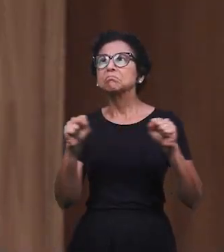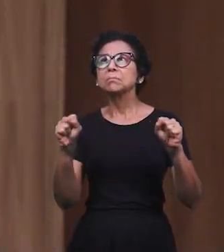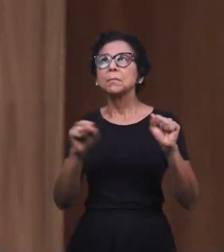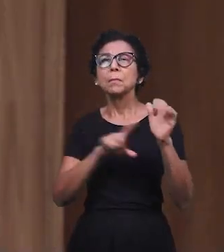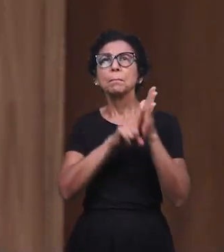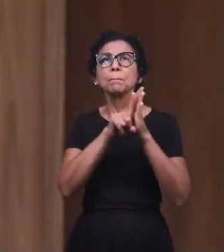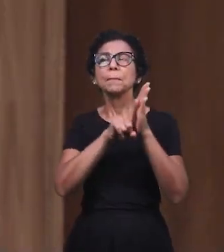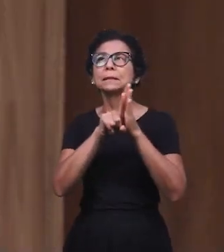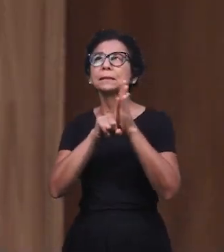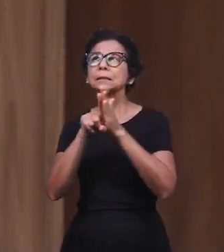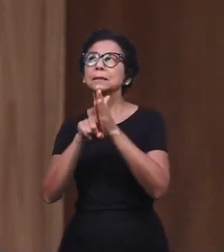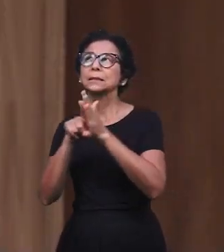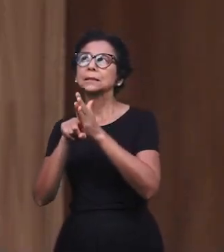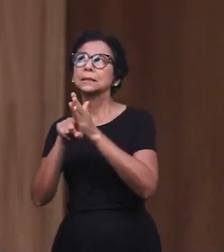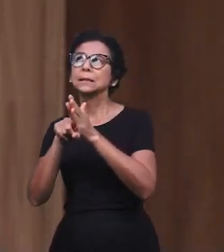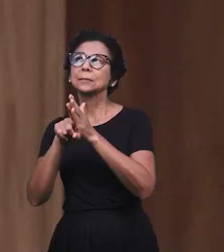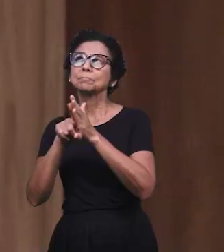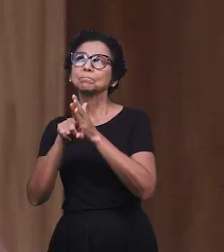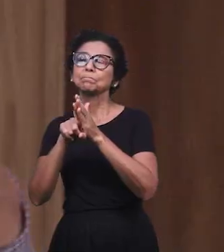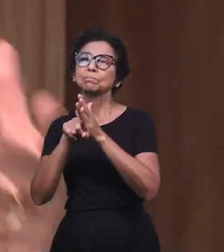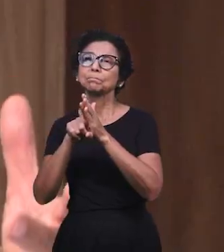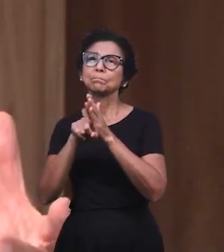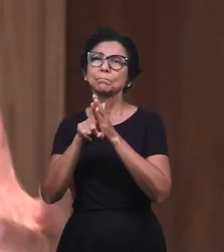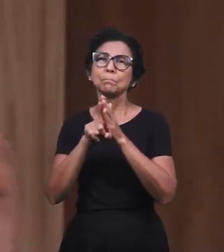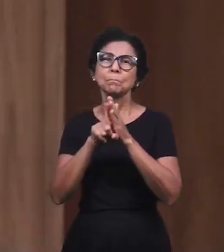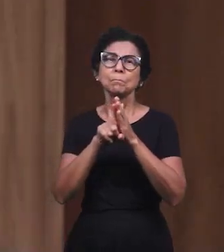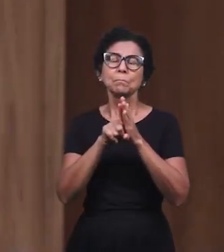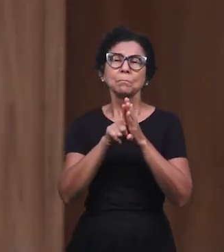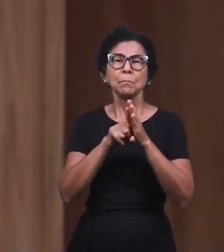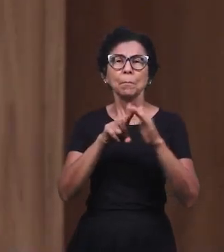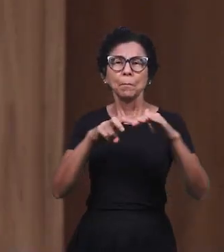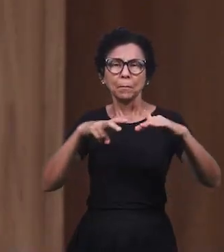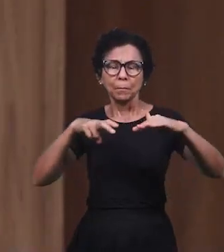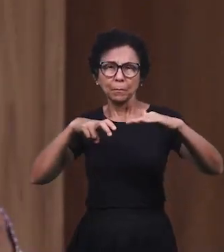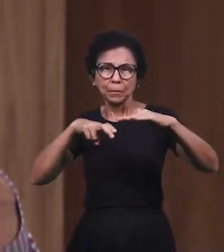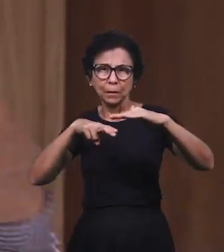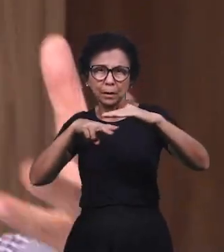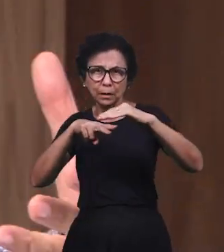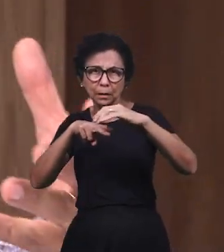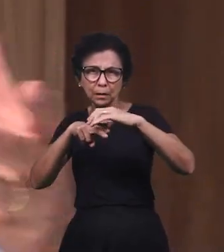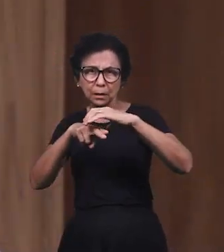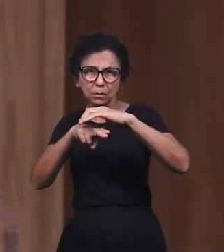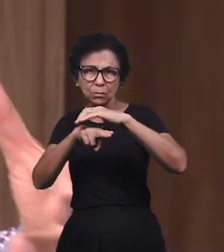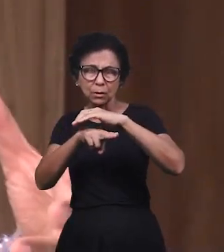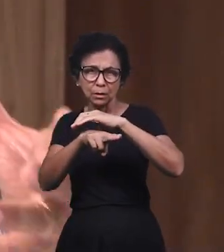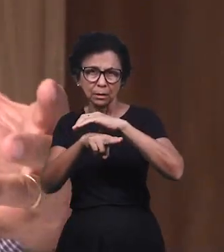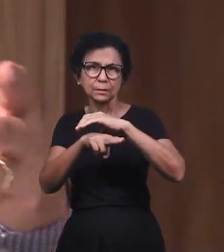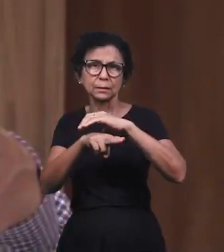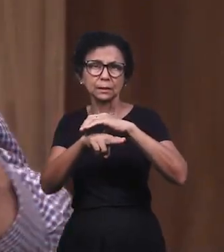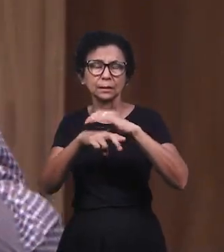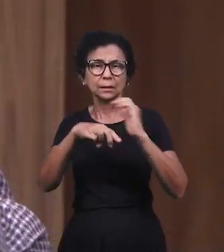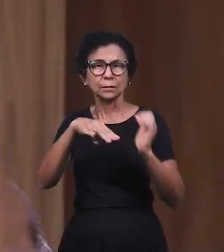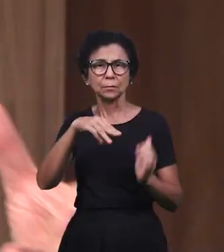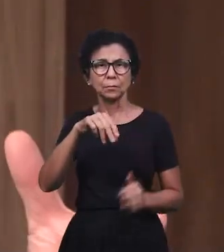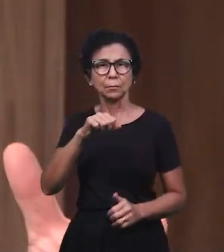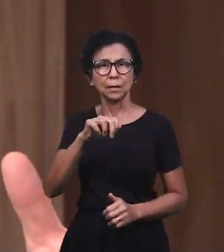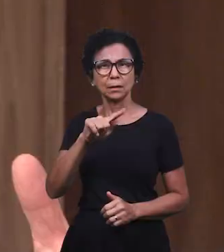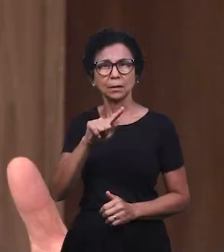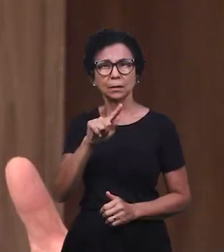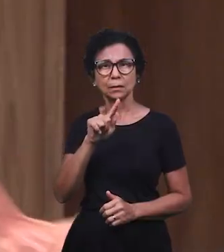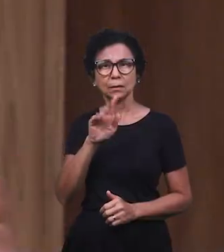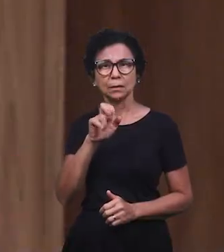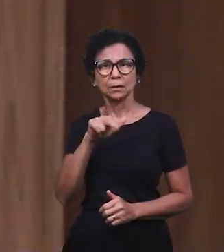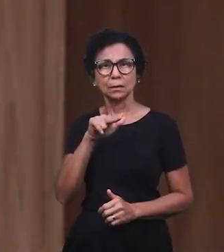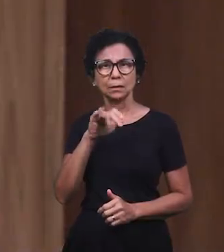permitiu que os cientistas, nem mesmo aqueles cientistas que se dizem